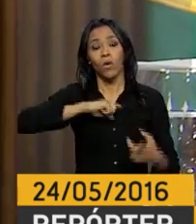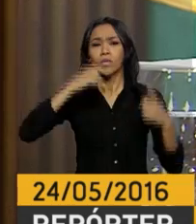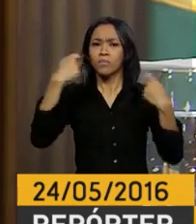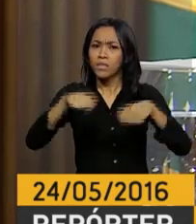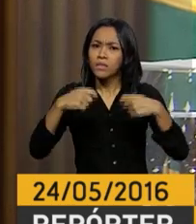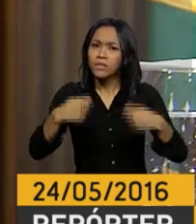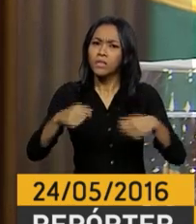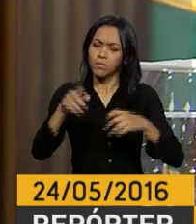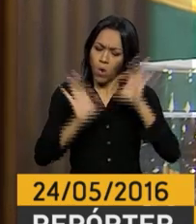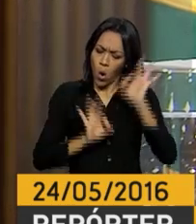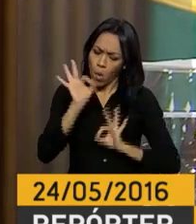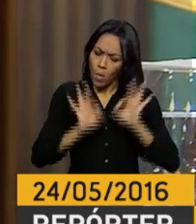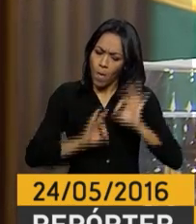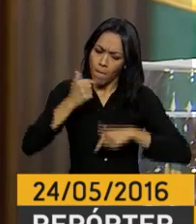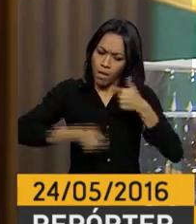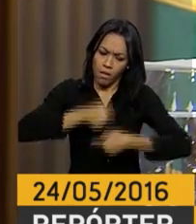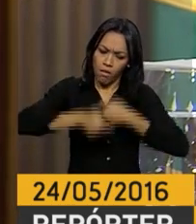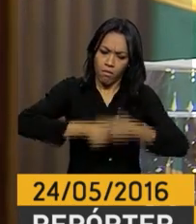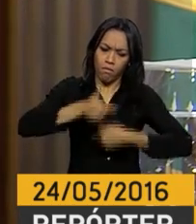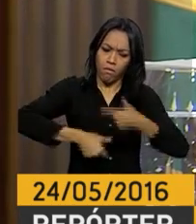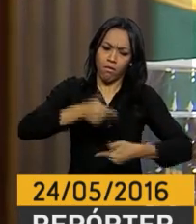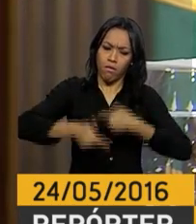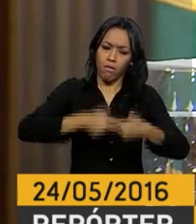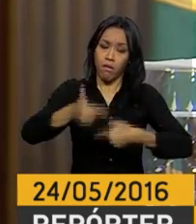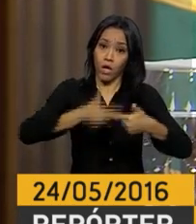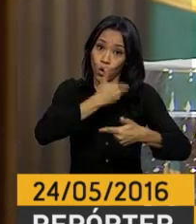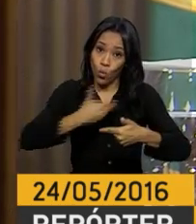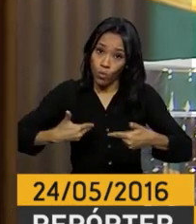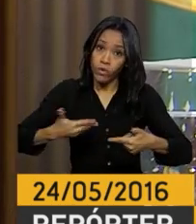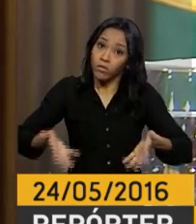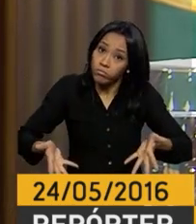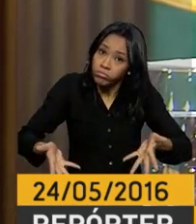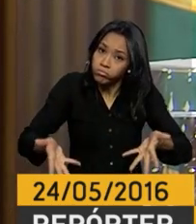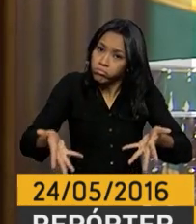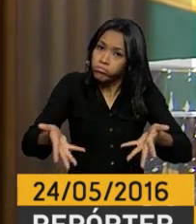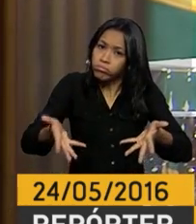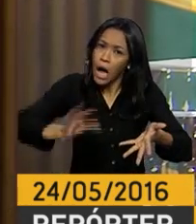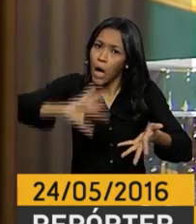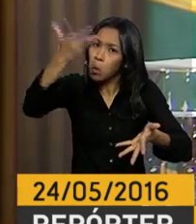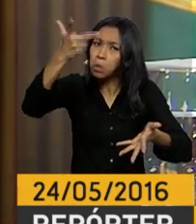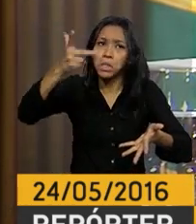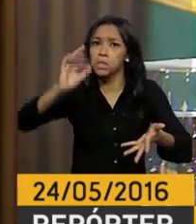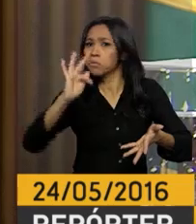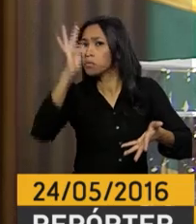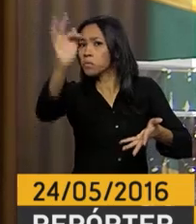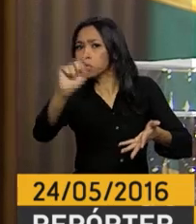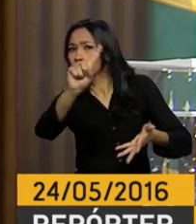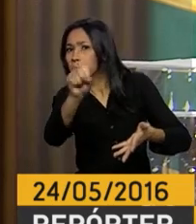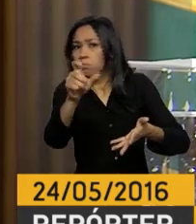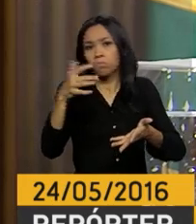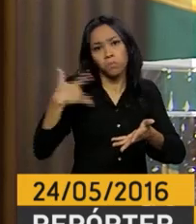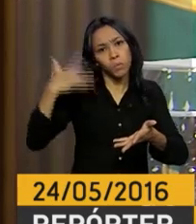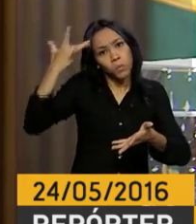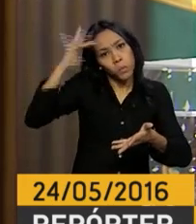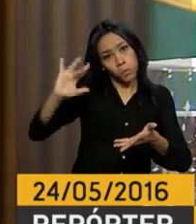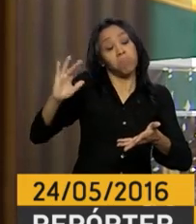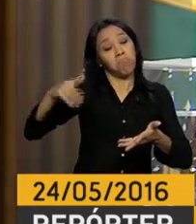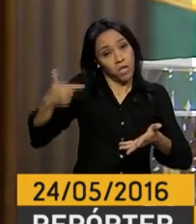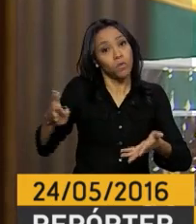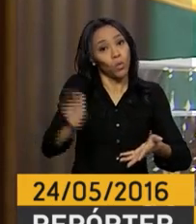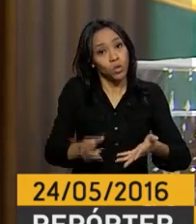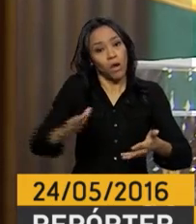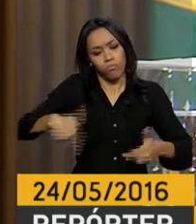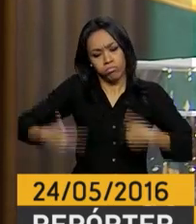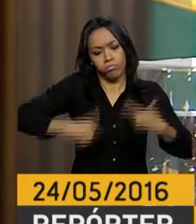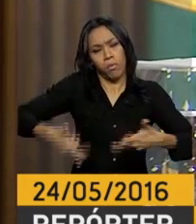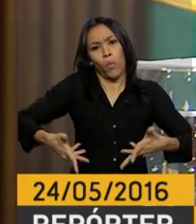todos os atos e fatos que possam levar o governo adiante, aconteça o que acontecer lá para frente, que não podemos é ficar